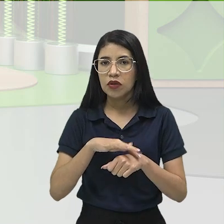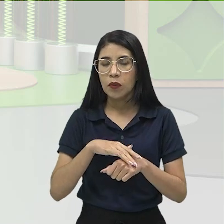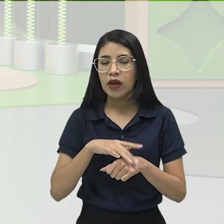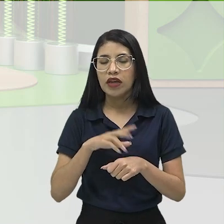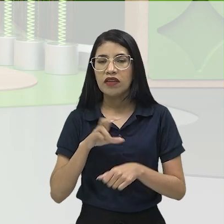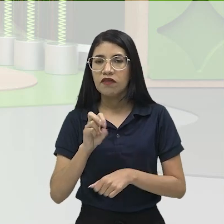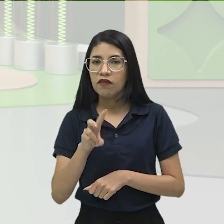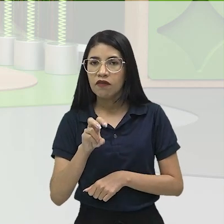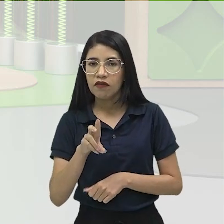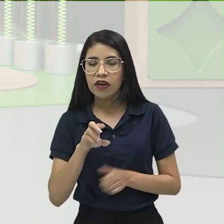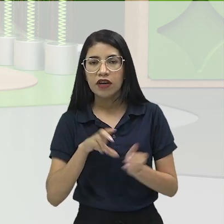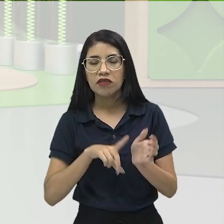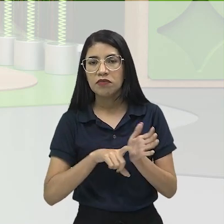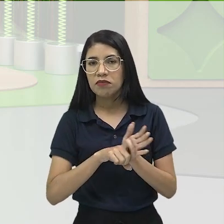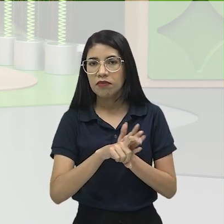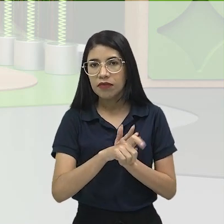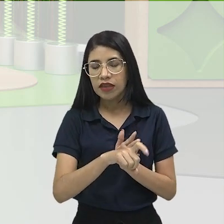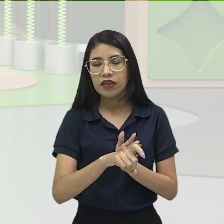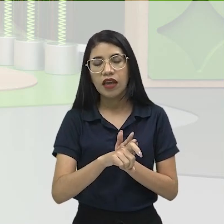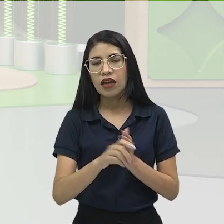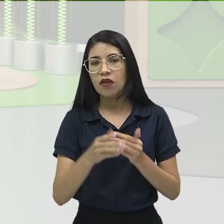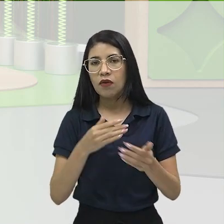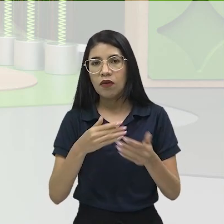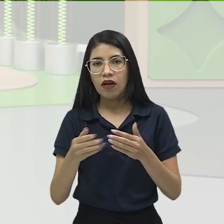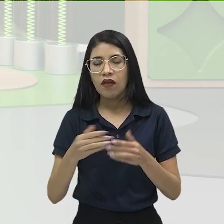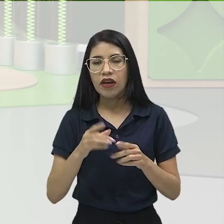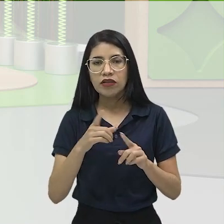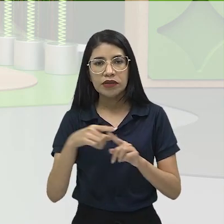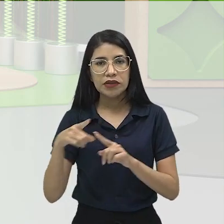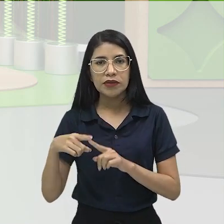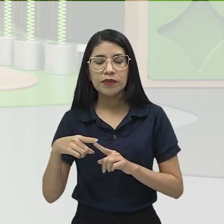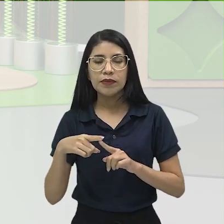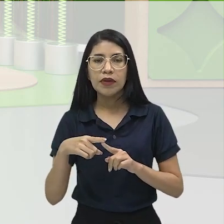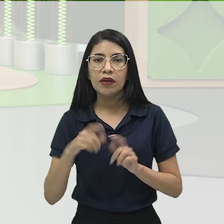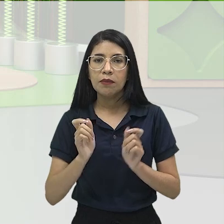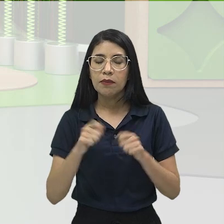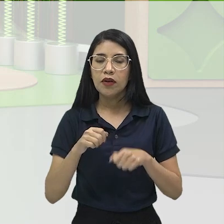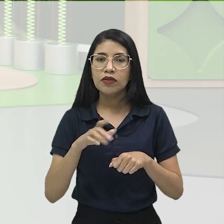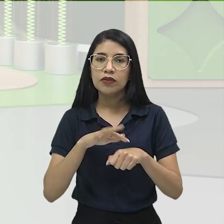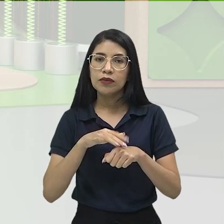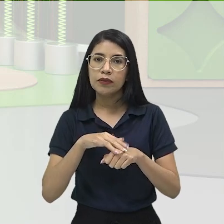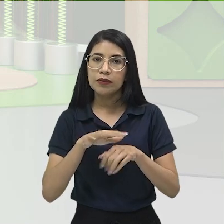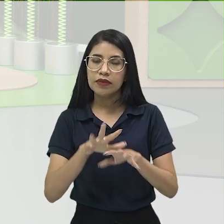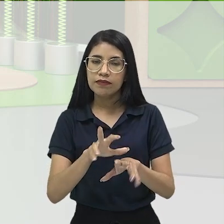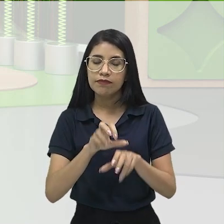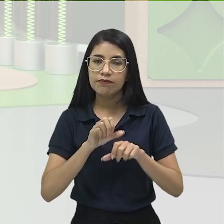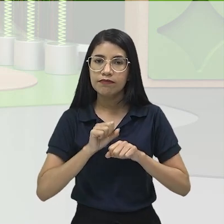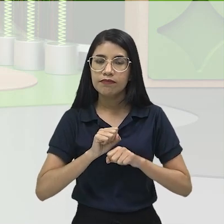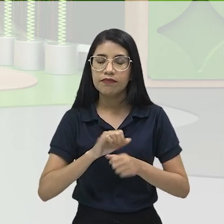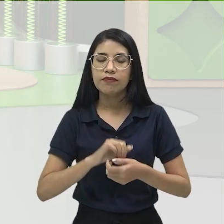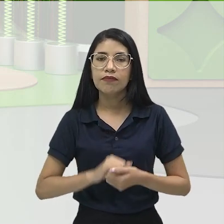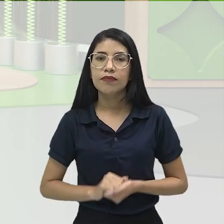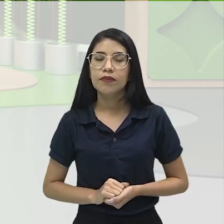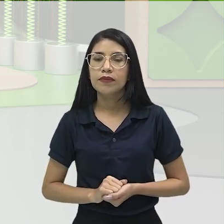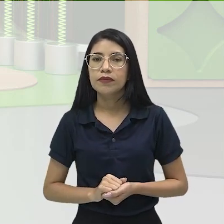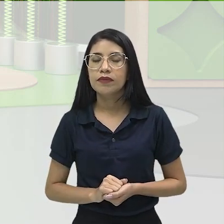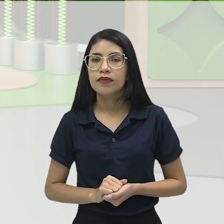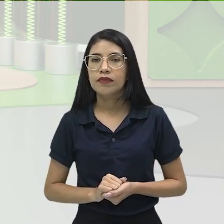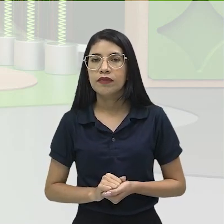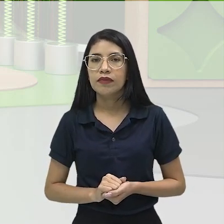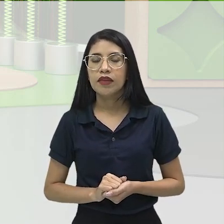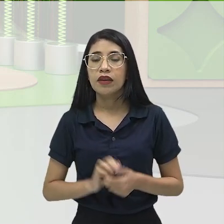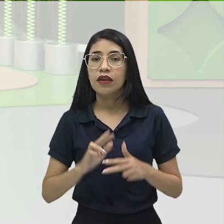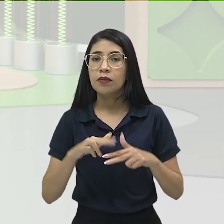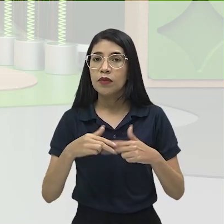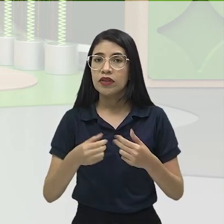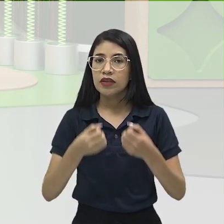de vírus, de bactéria, de qualquer micro-organismo que poderia causar esse tipo de infecção. E aí é por